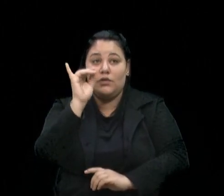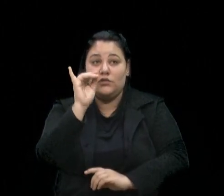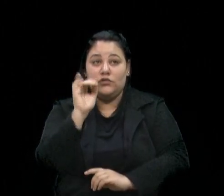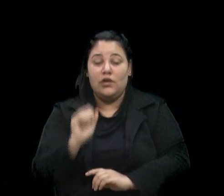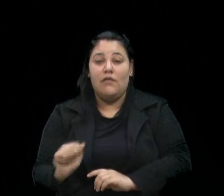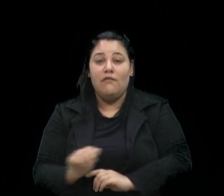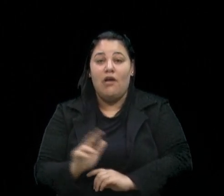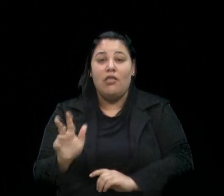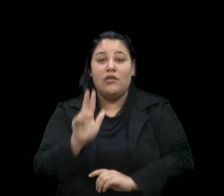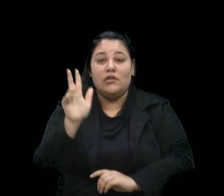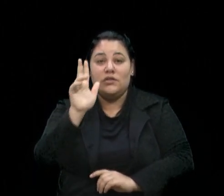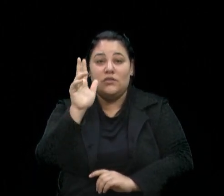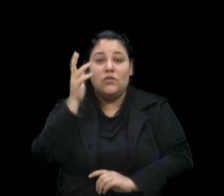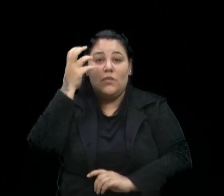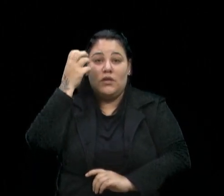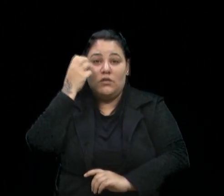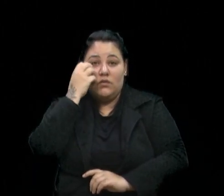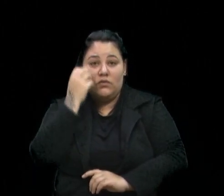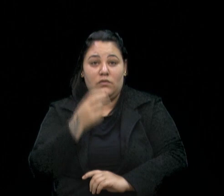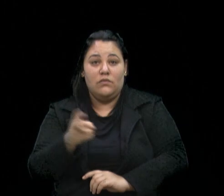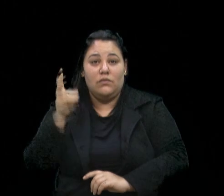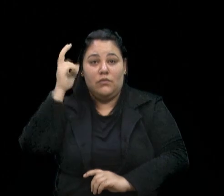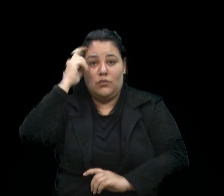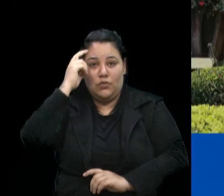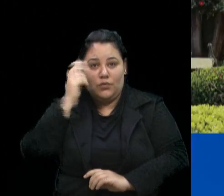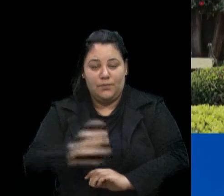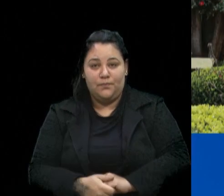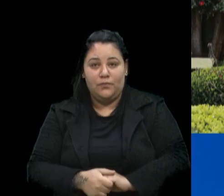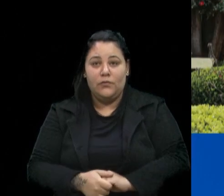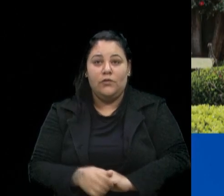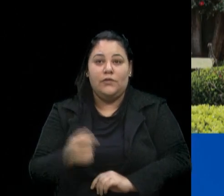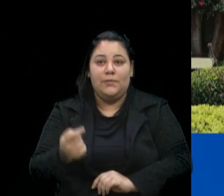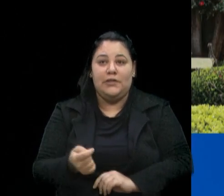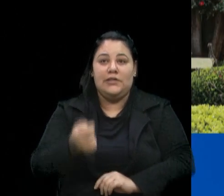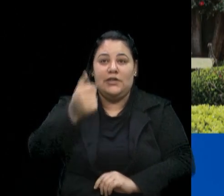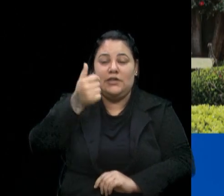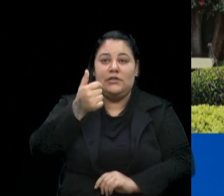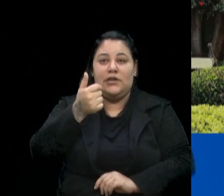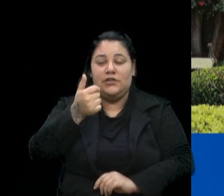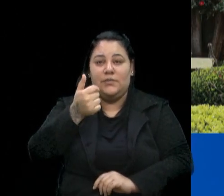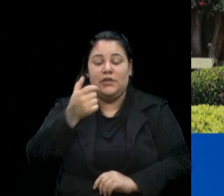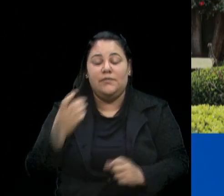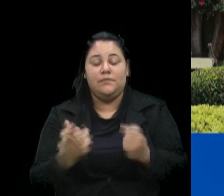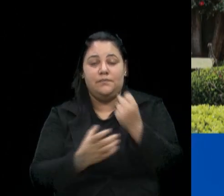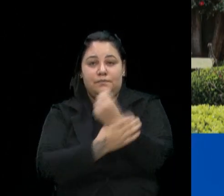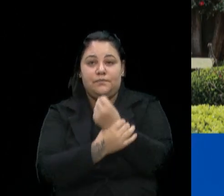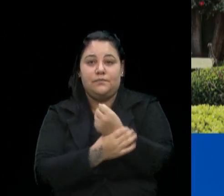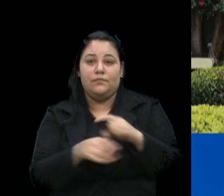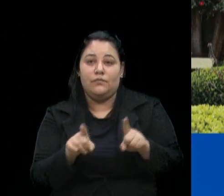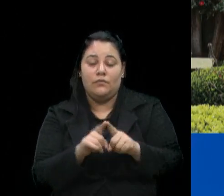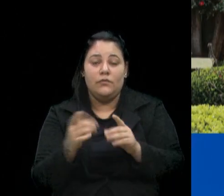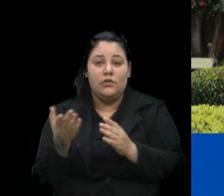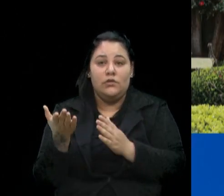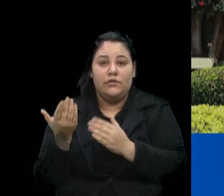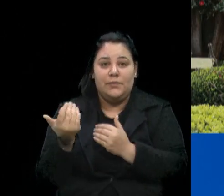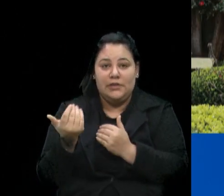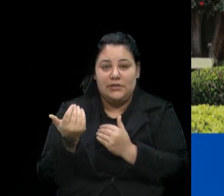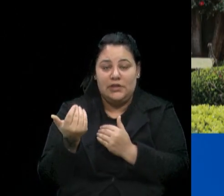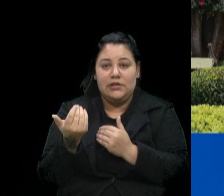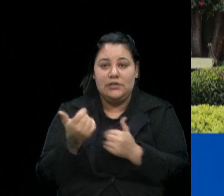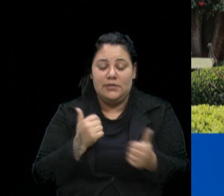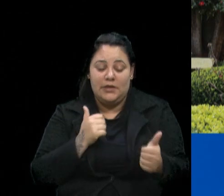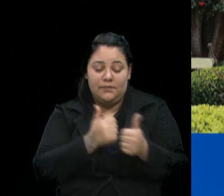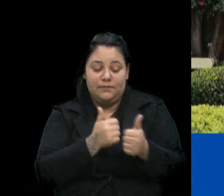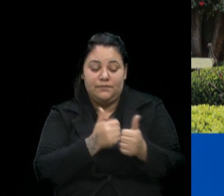nosso patrimônio cultural. É quase uma garantia de que os jovens permaneçam nas propriedades